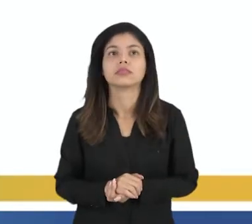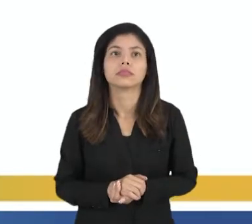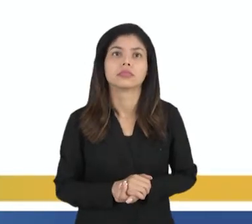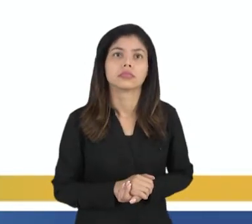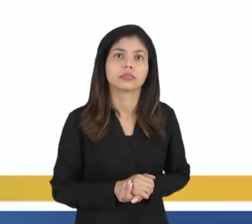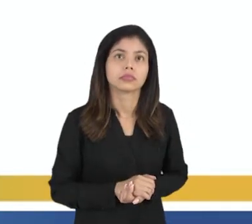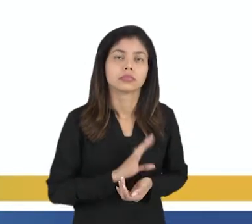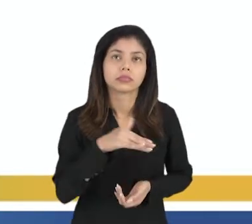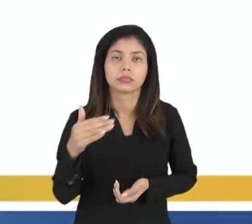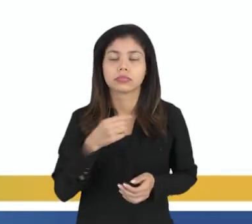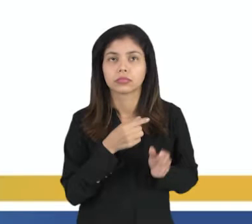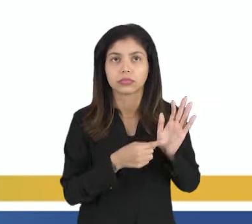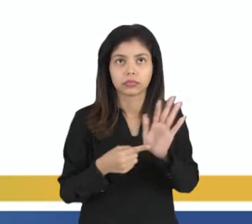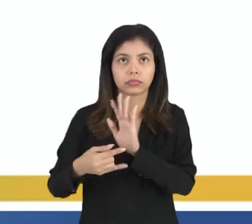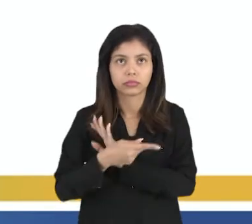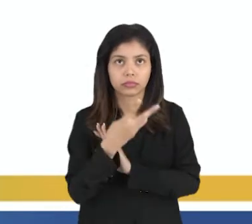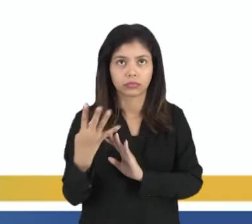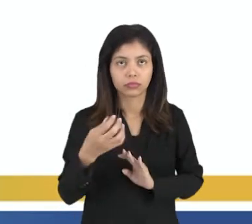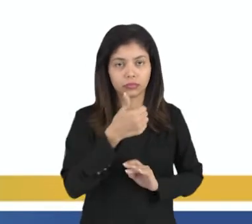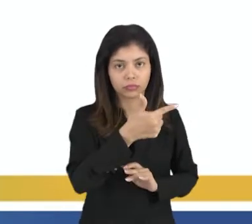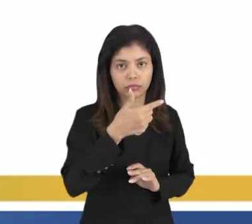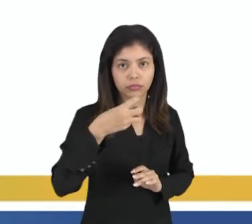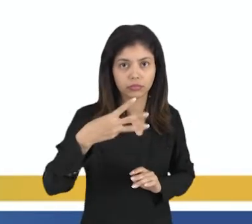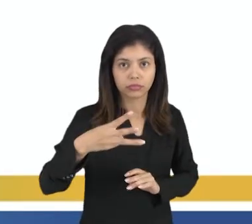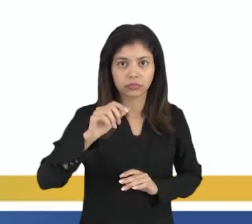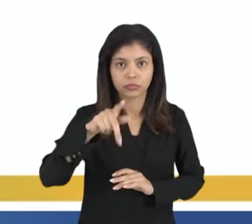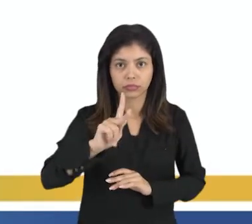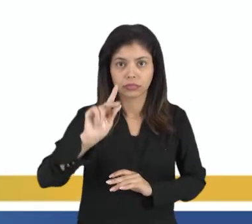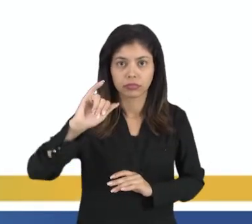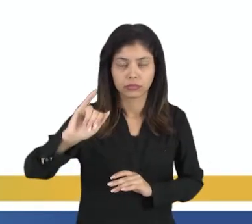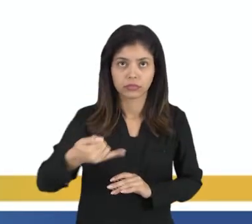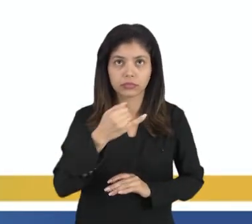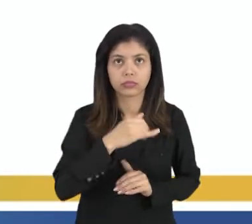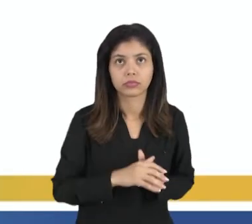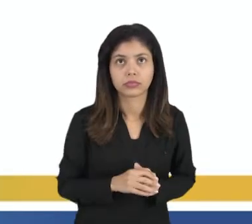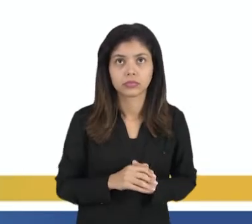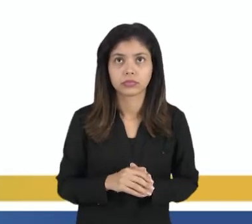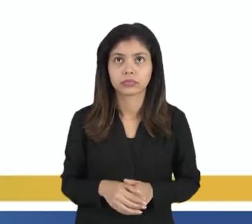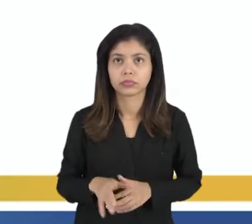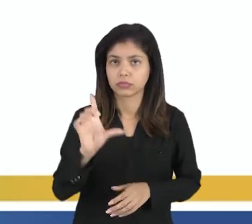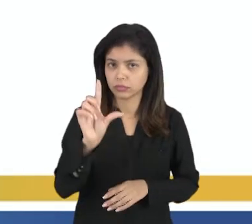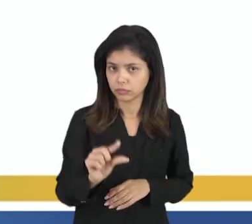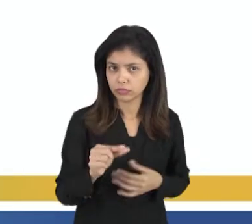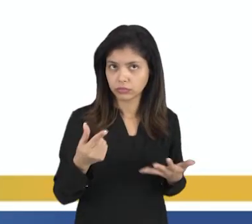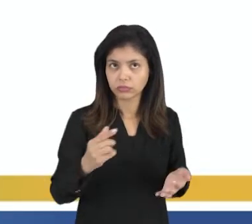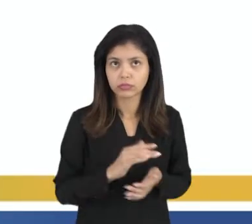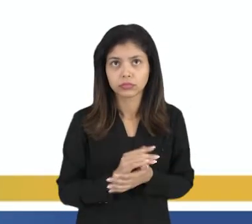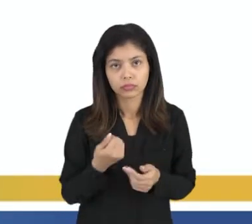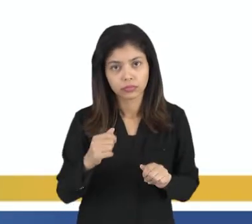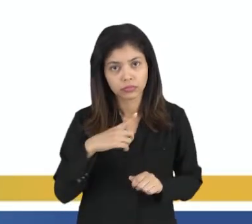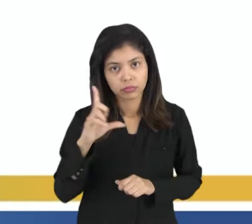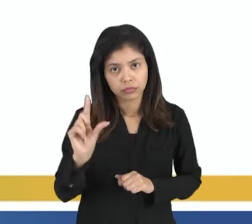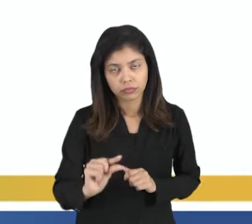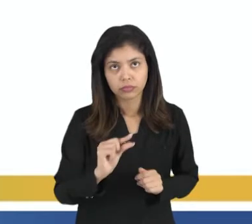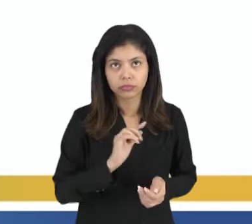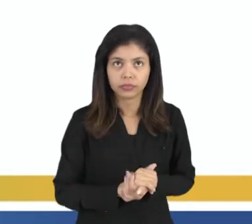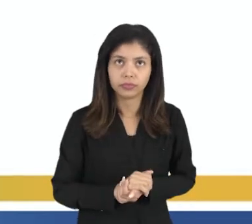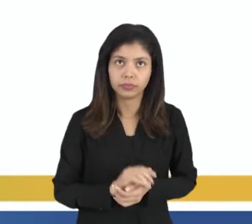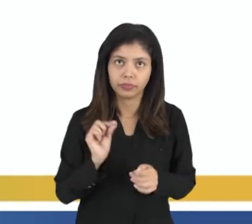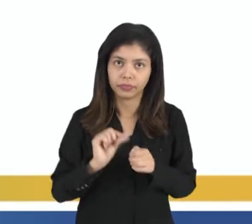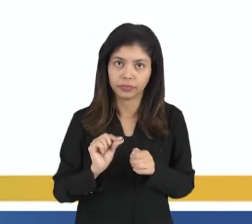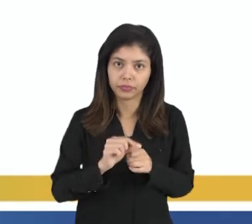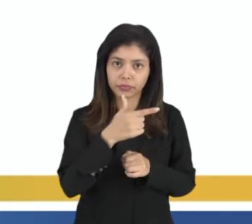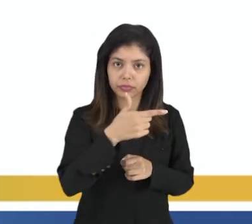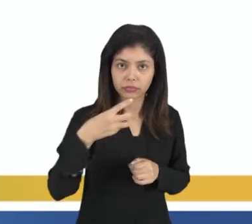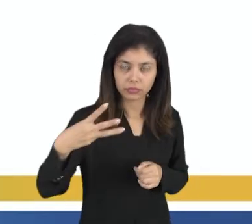joules. Quando lhe é fornecida uma quantidade de calor igual a 23.000, é menor, né? Tem que ser menor. Foi